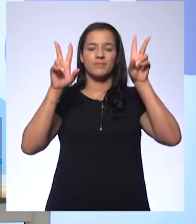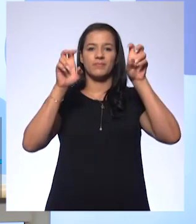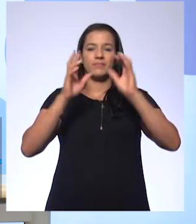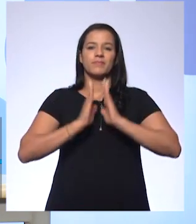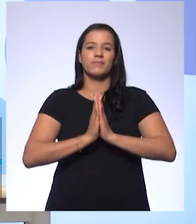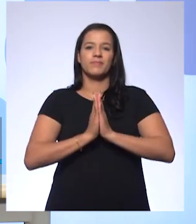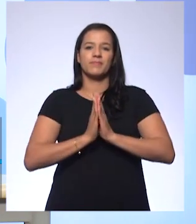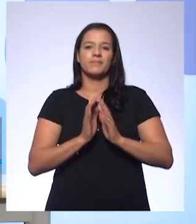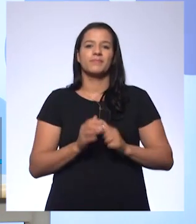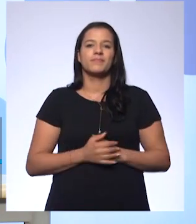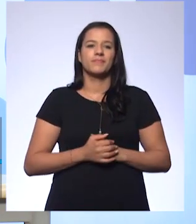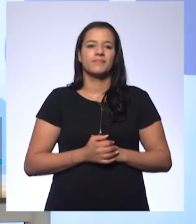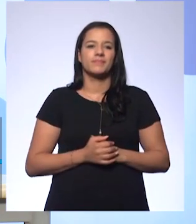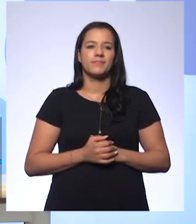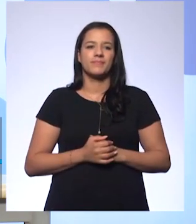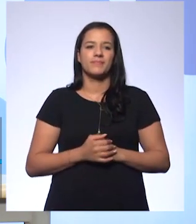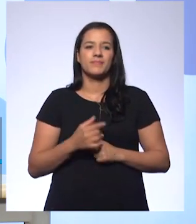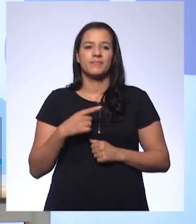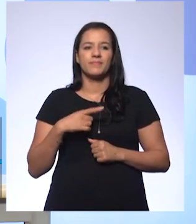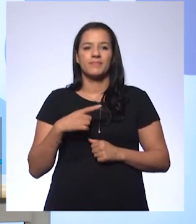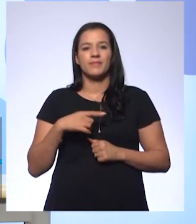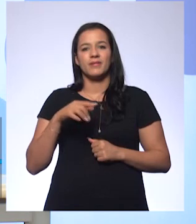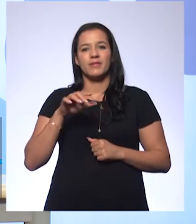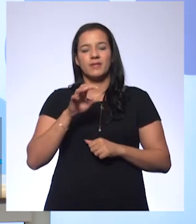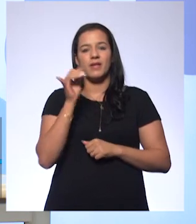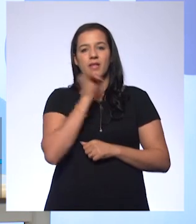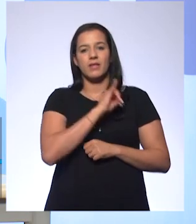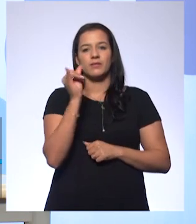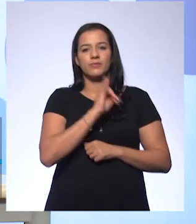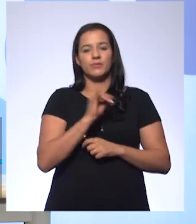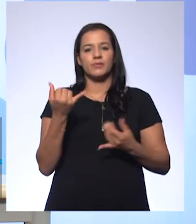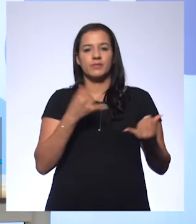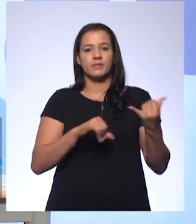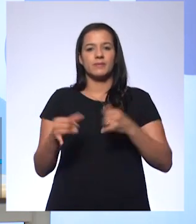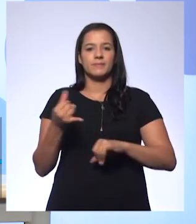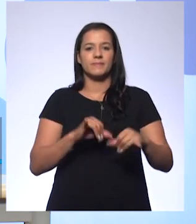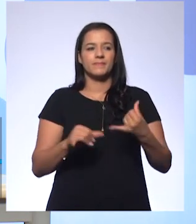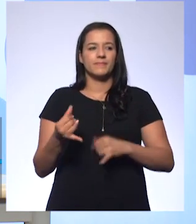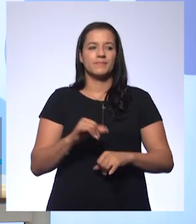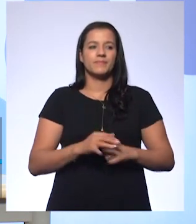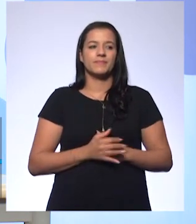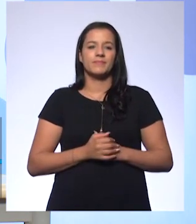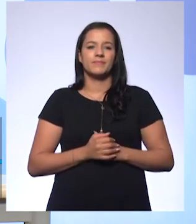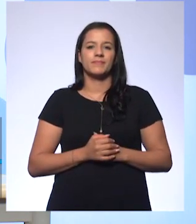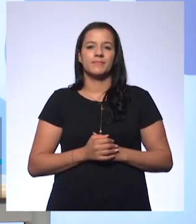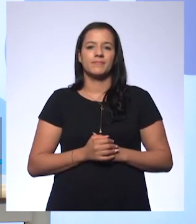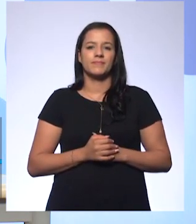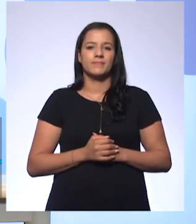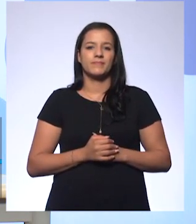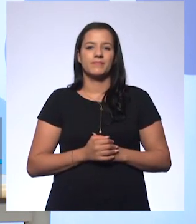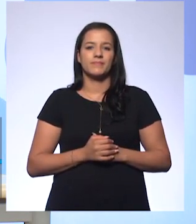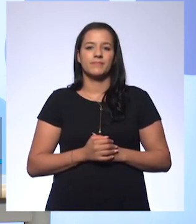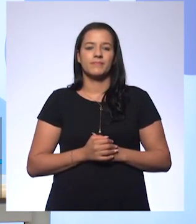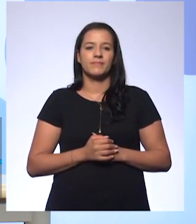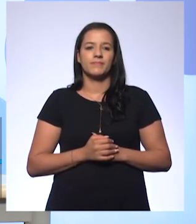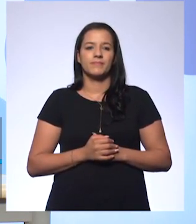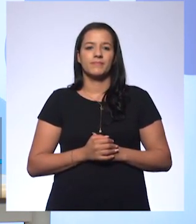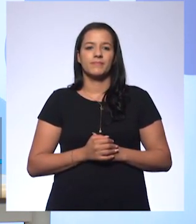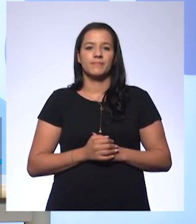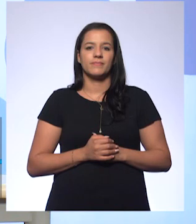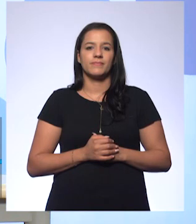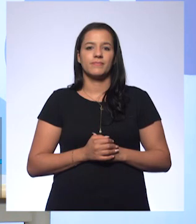todo mundo aqui amando, amando, amando. Ó, professora Sueli sugere aqui, ó. Essa professora precisa dar aula